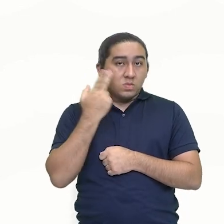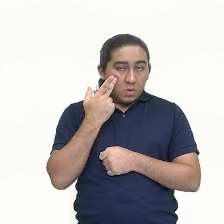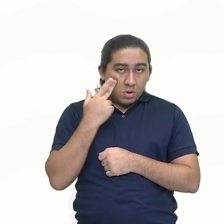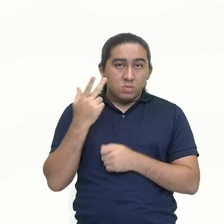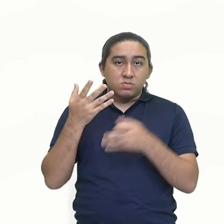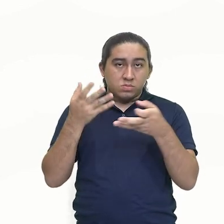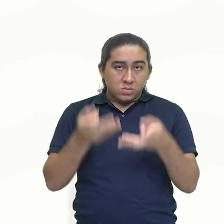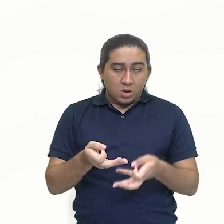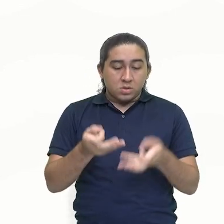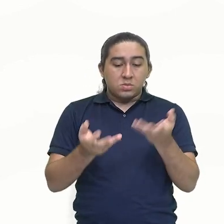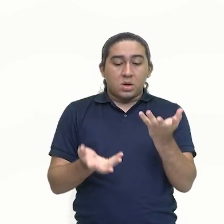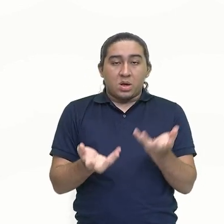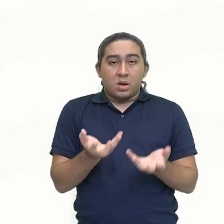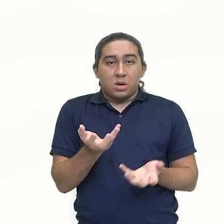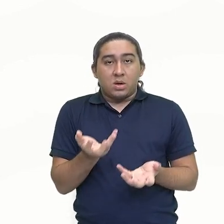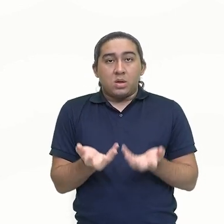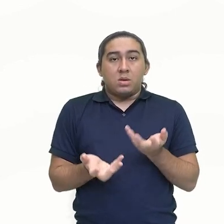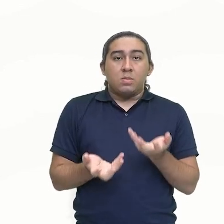né,